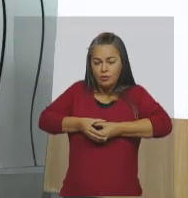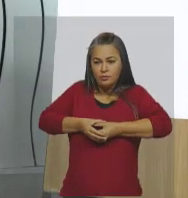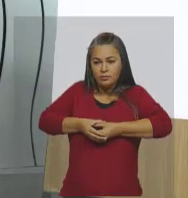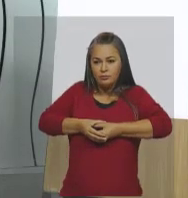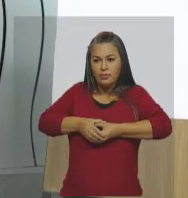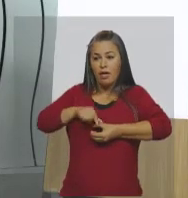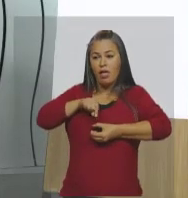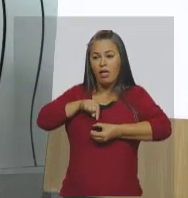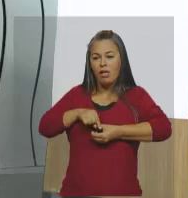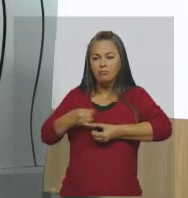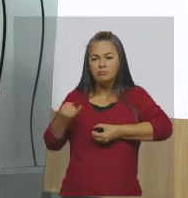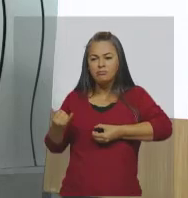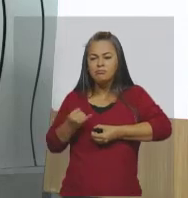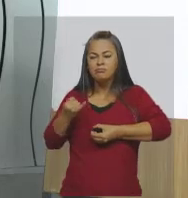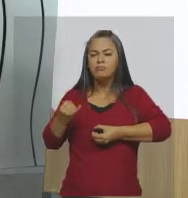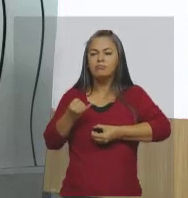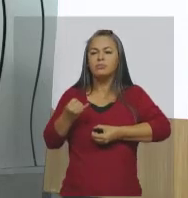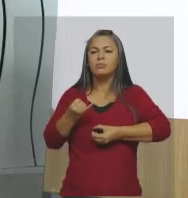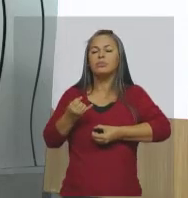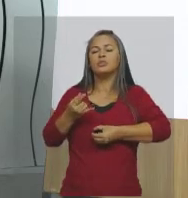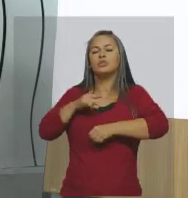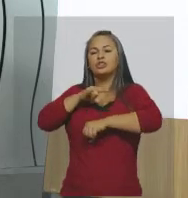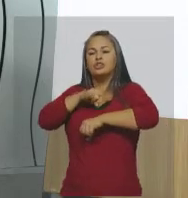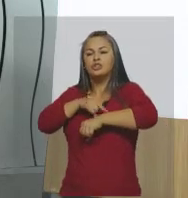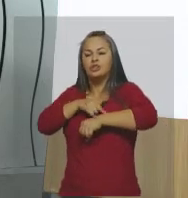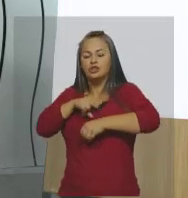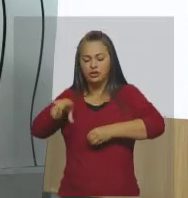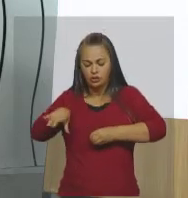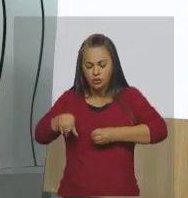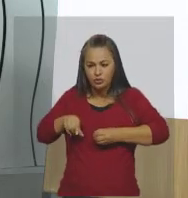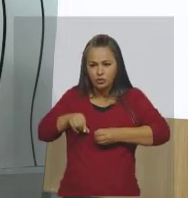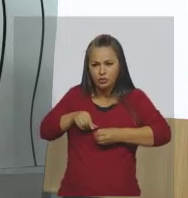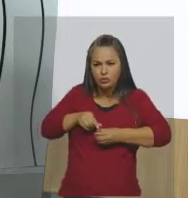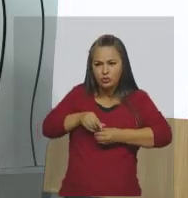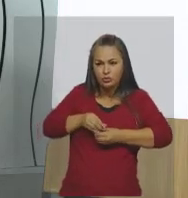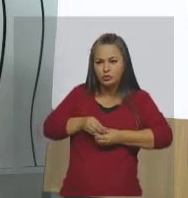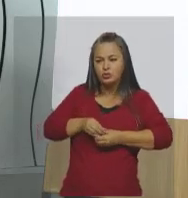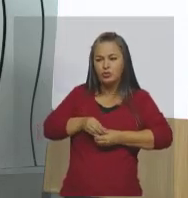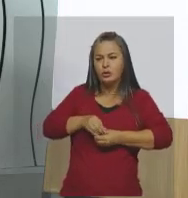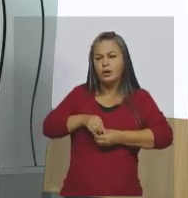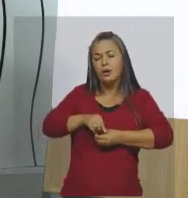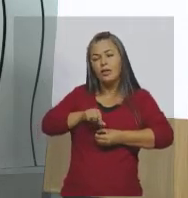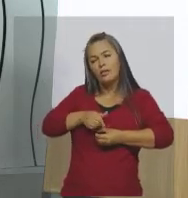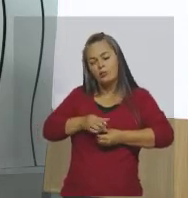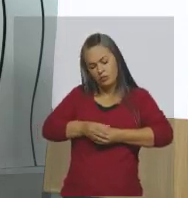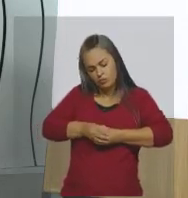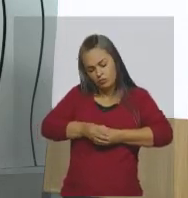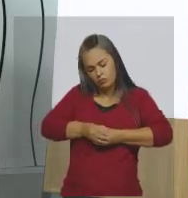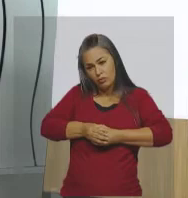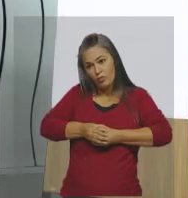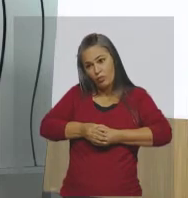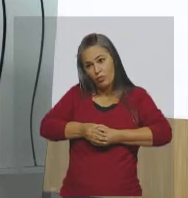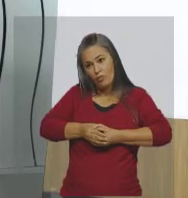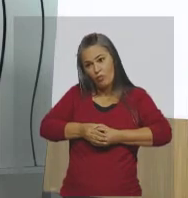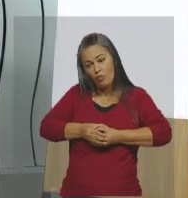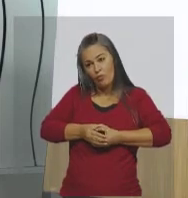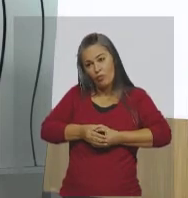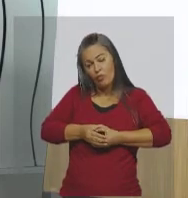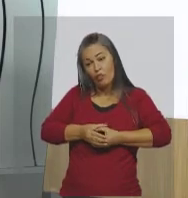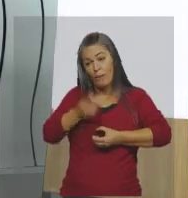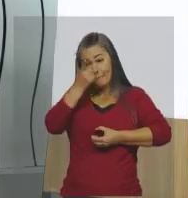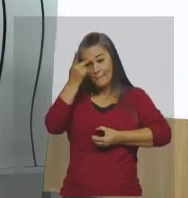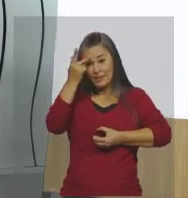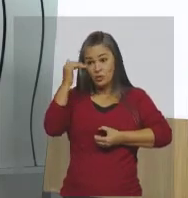papel de guardar a urina durante um tempo, até um determinado limite. Em geral, os adultos conseguem armazenar